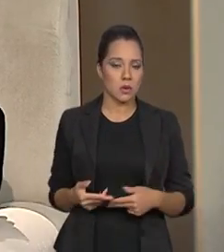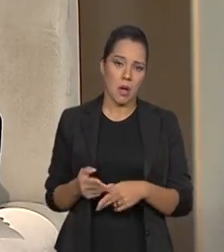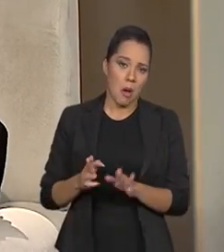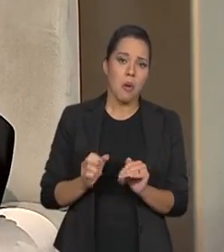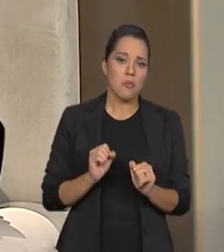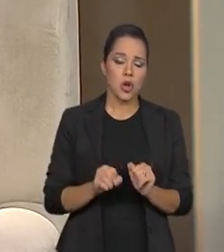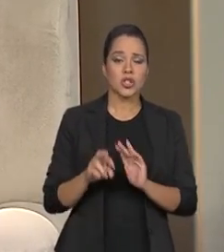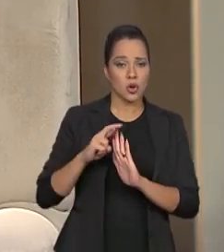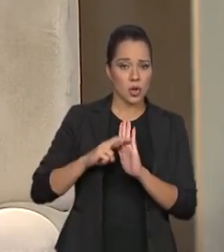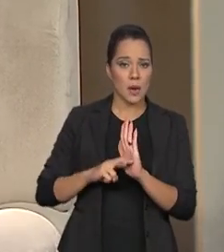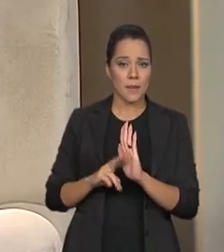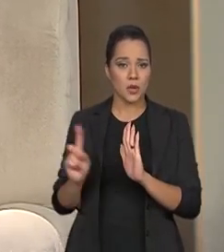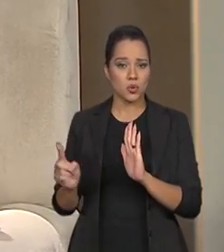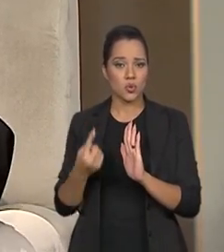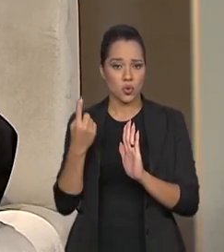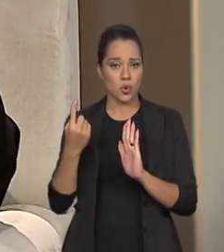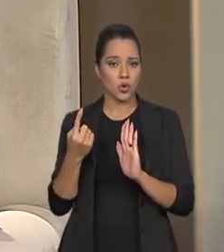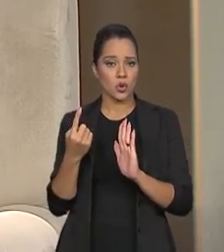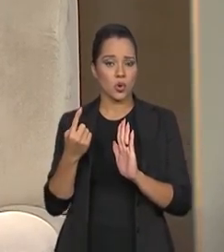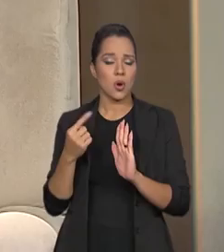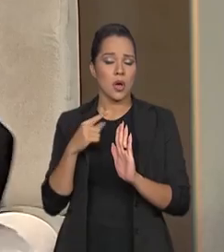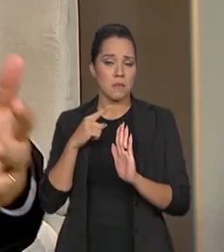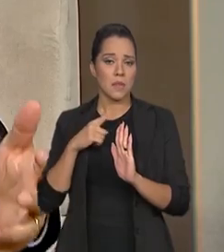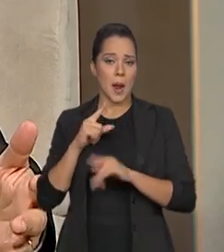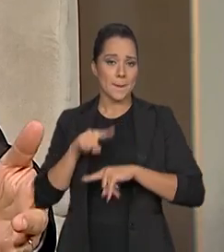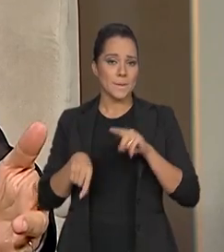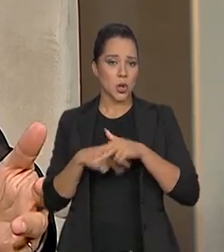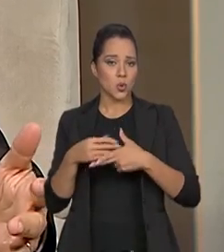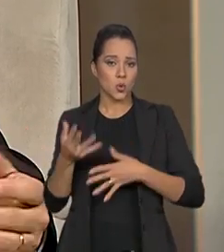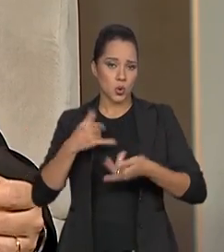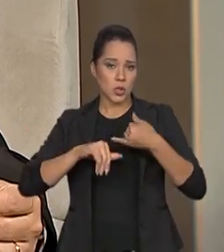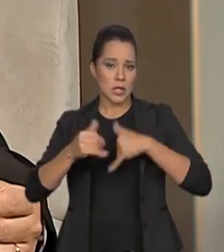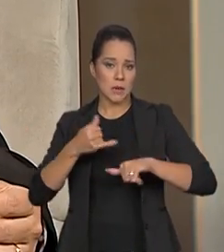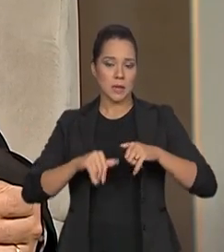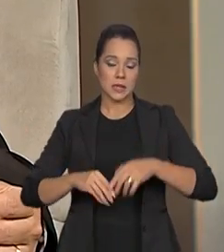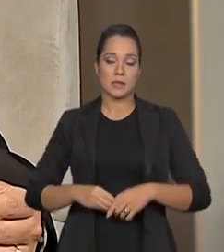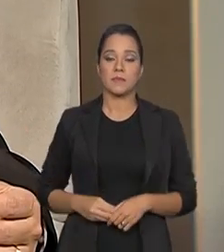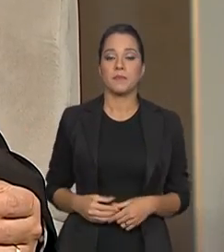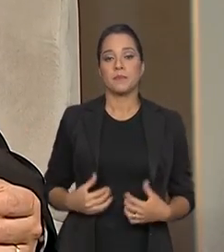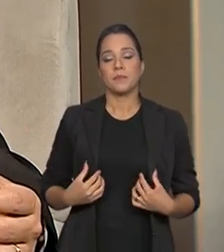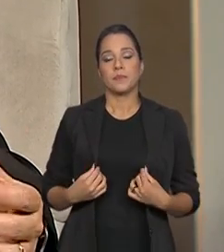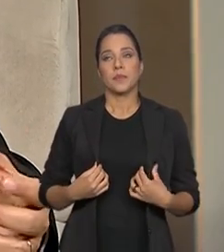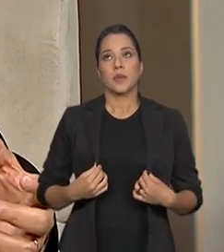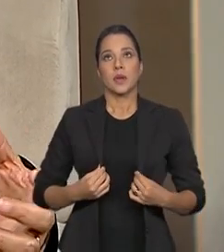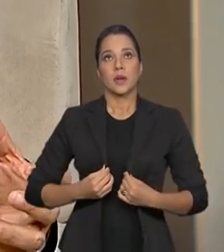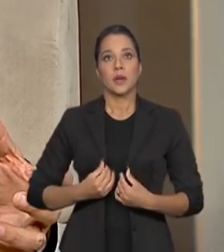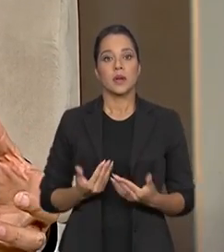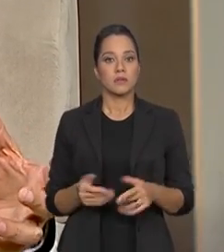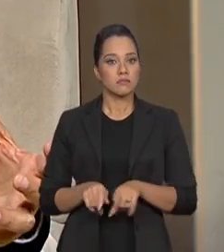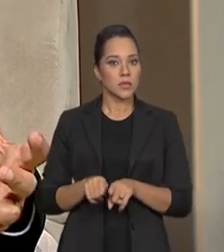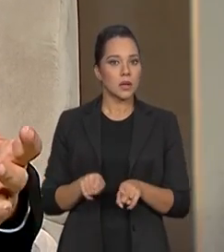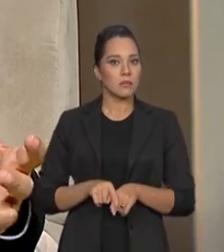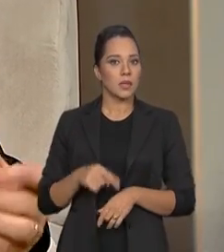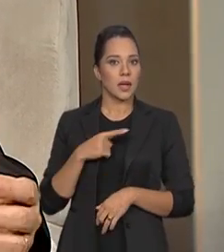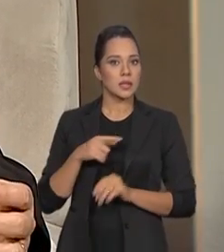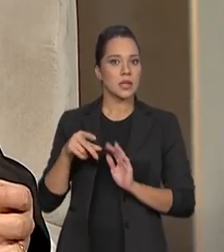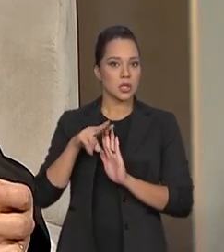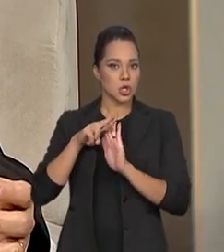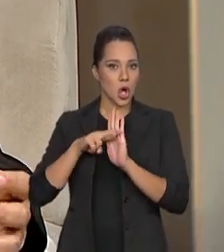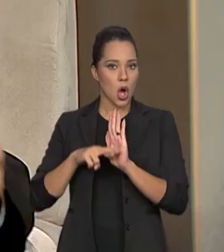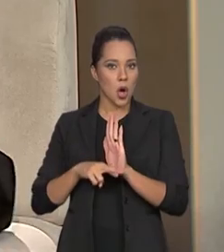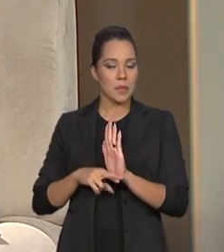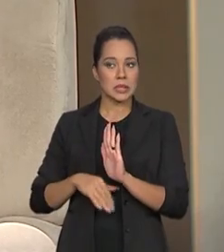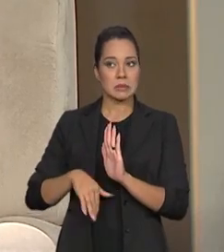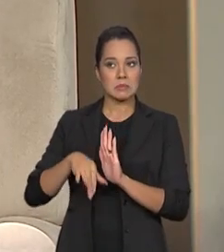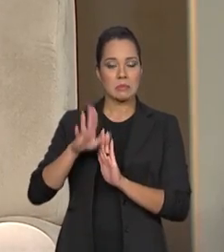posso ter um regulamento único para contaminação química e aplicar todos os produtos e deixar essas normas né